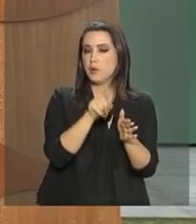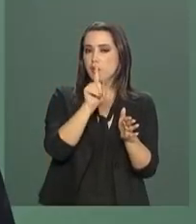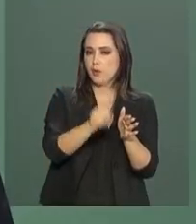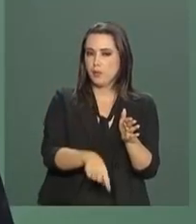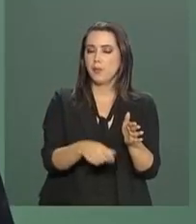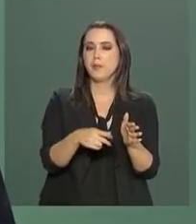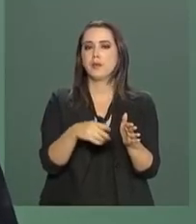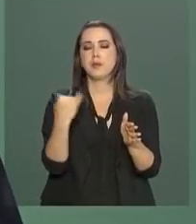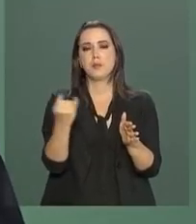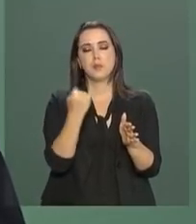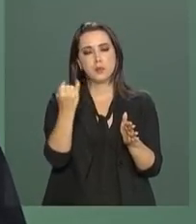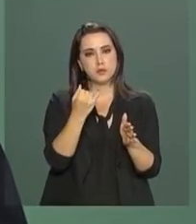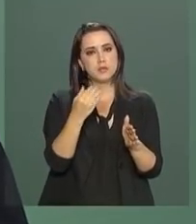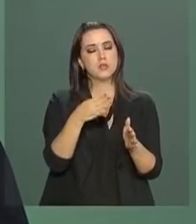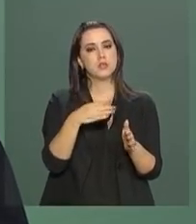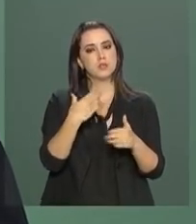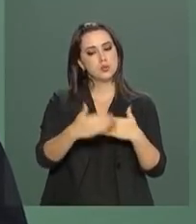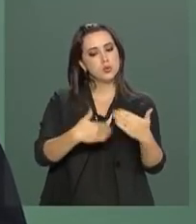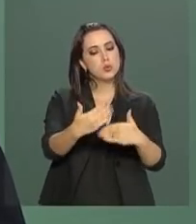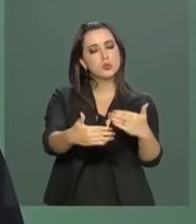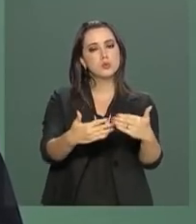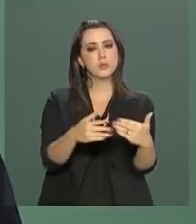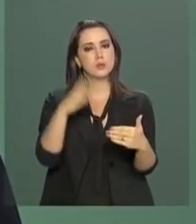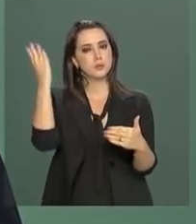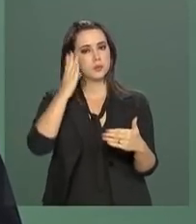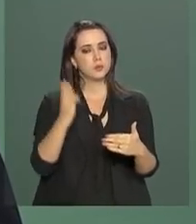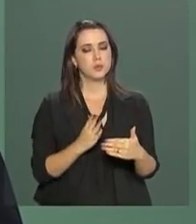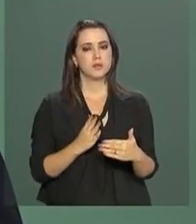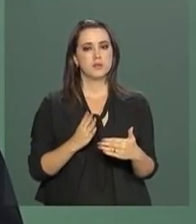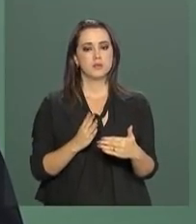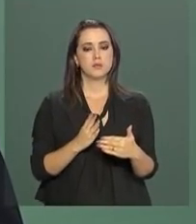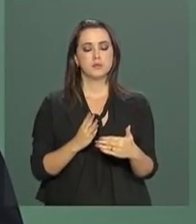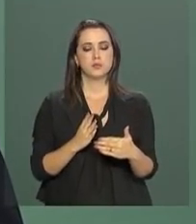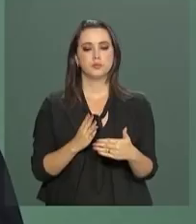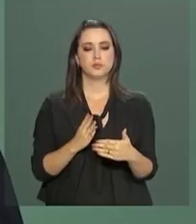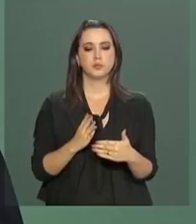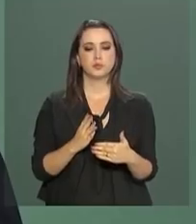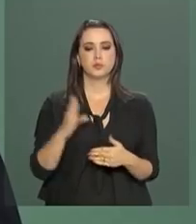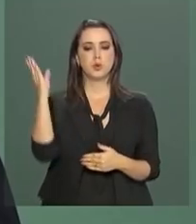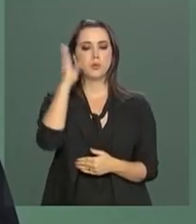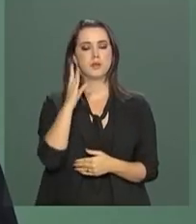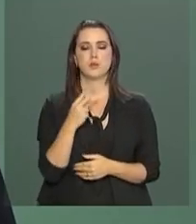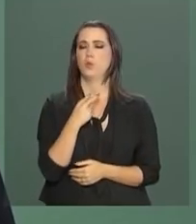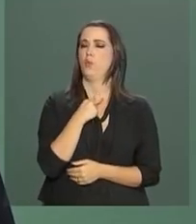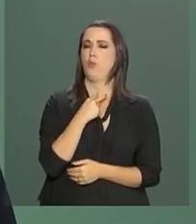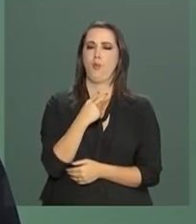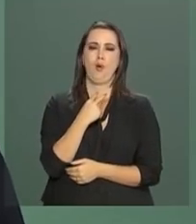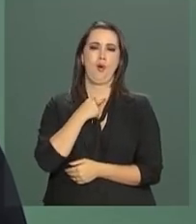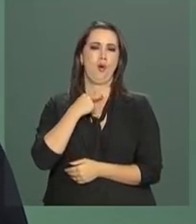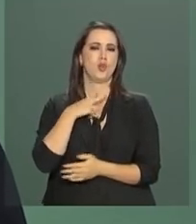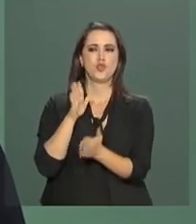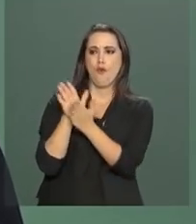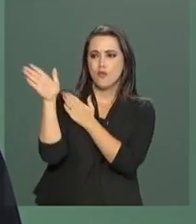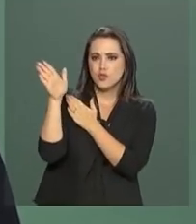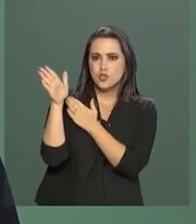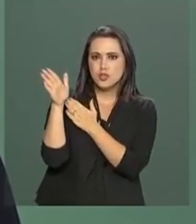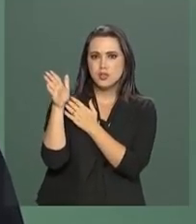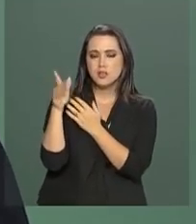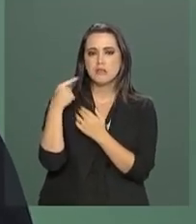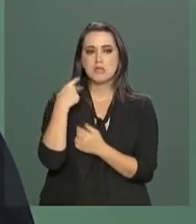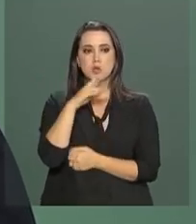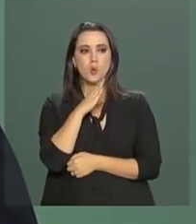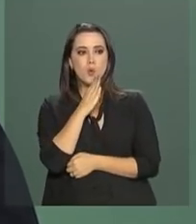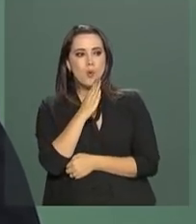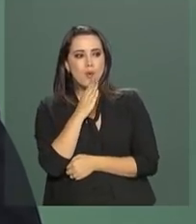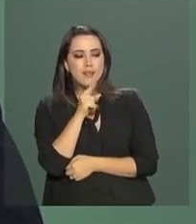continuará o brasil é não pode se furtar do